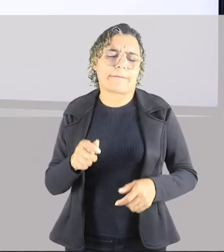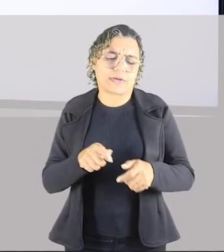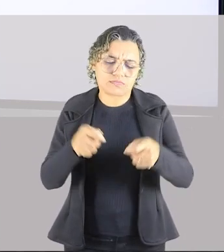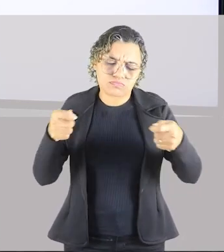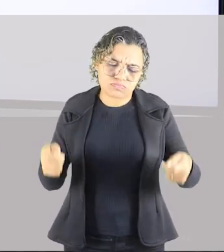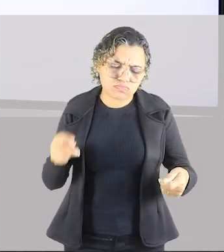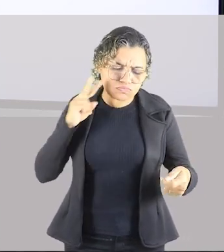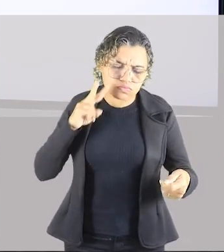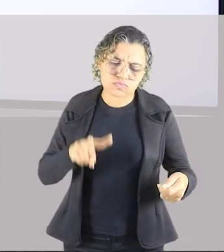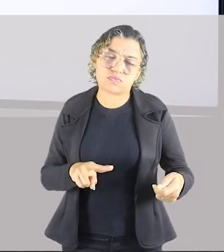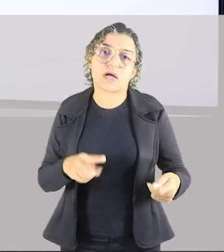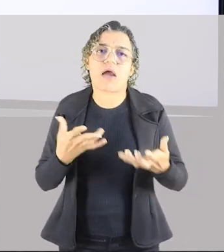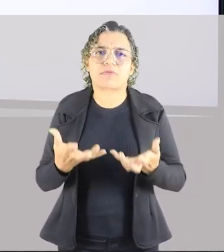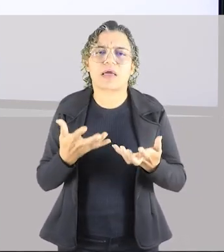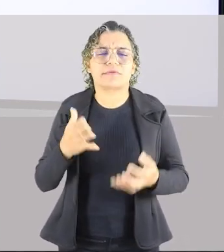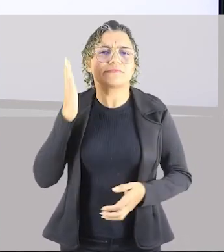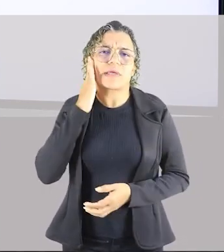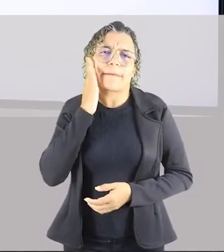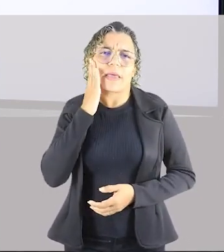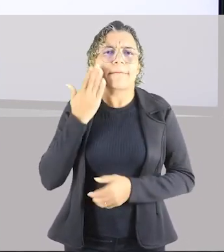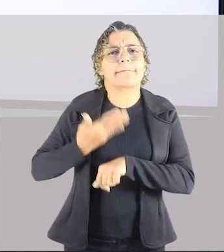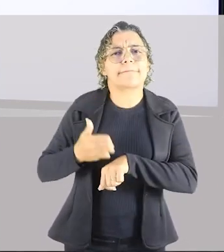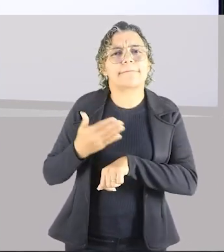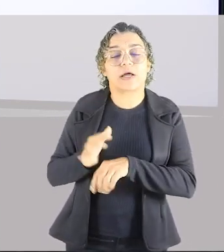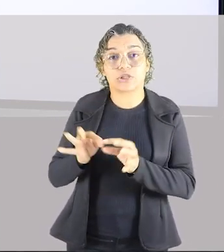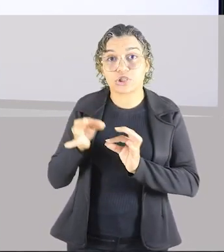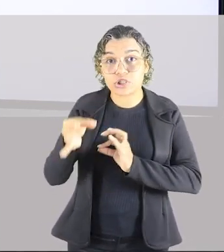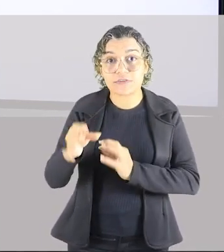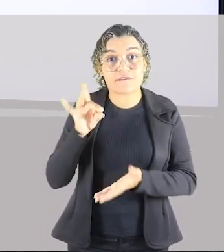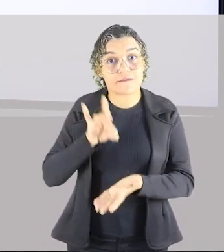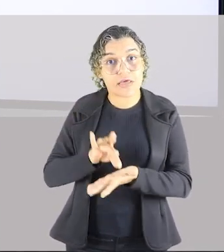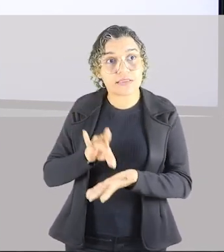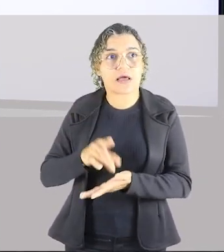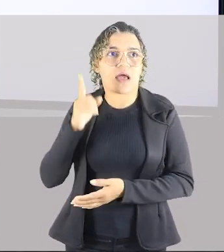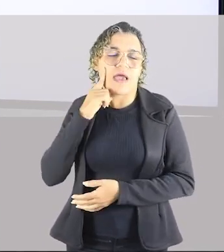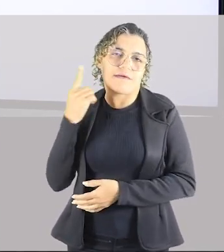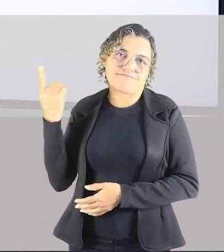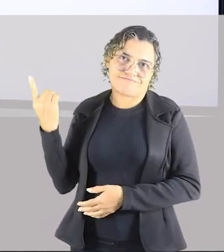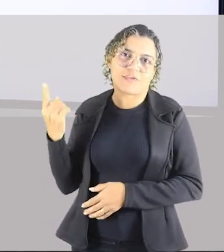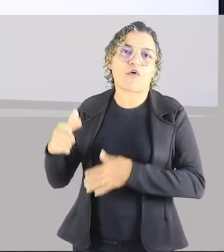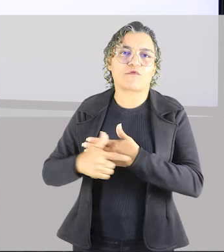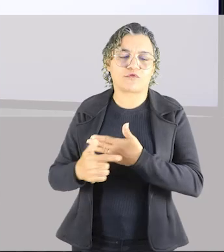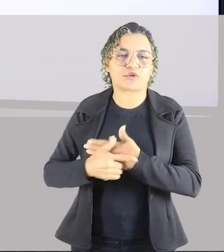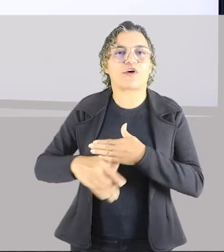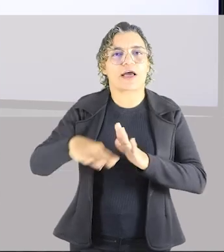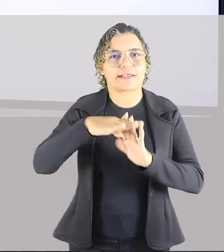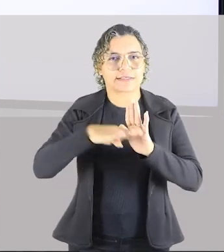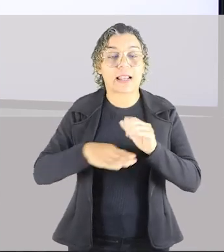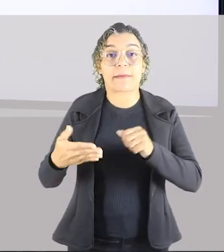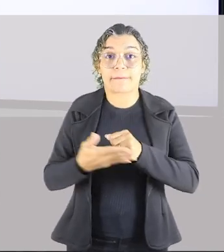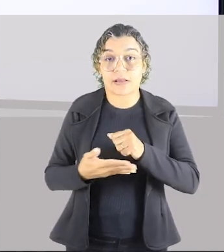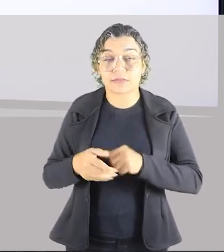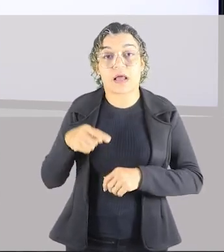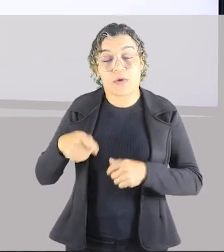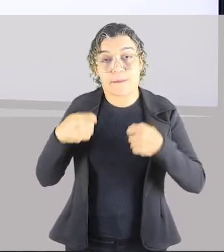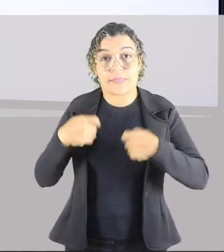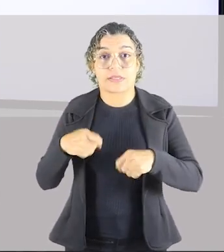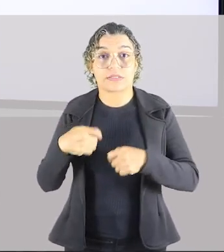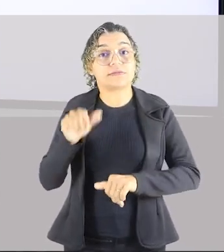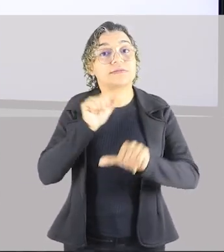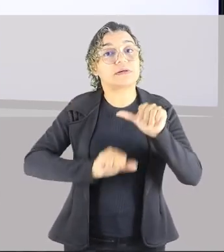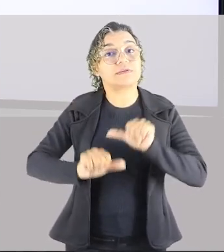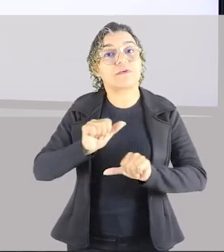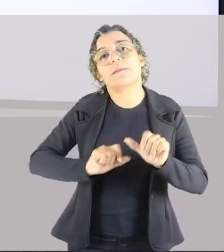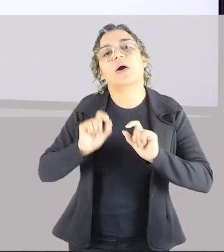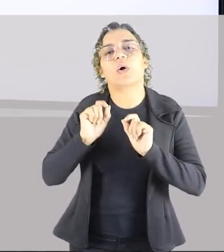trazer a escala, mas o que eu quero saber na prática? Qual é a distância real? Essa é a função, gente, da escala básica, que para eu fazer essa